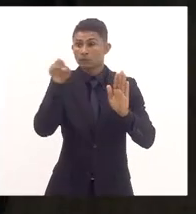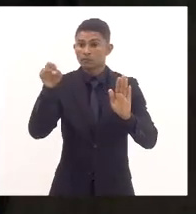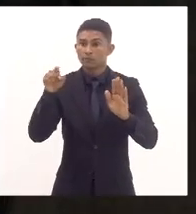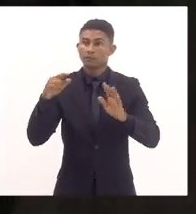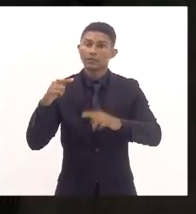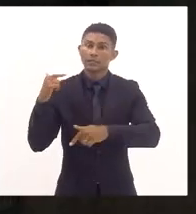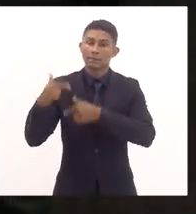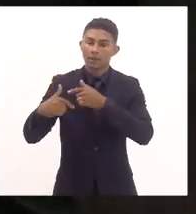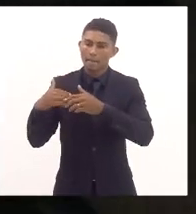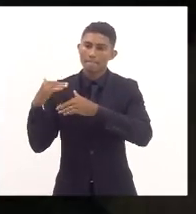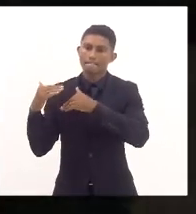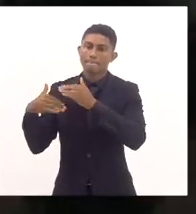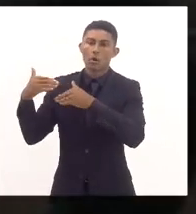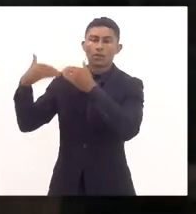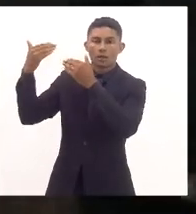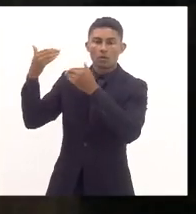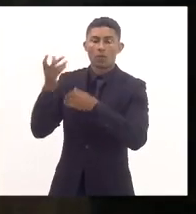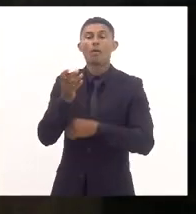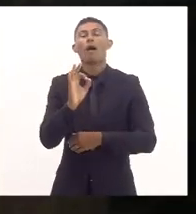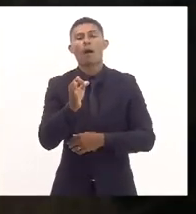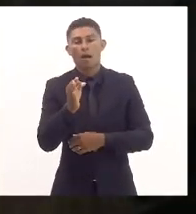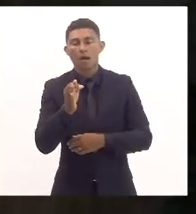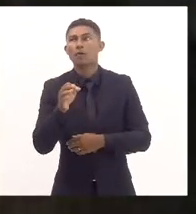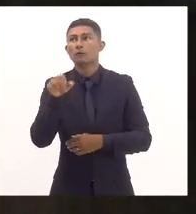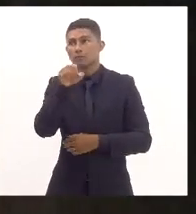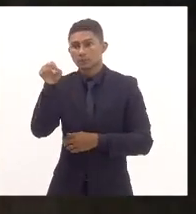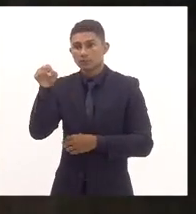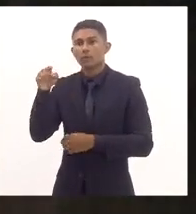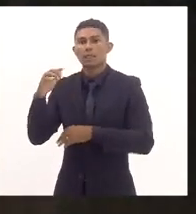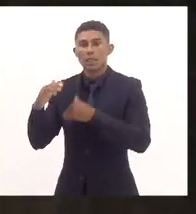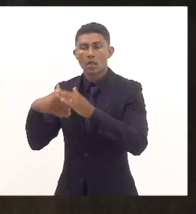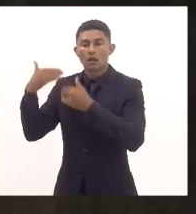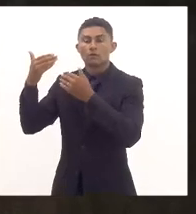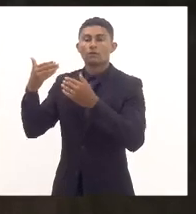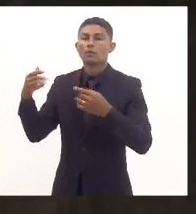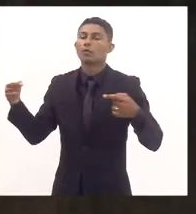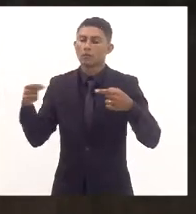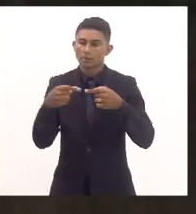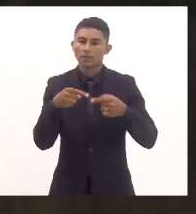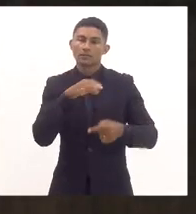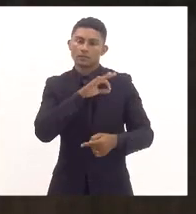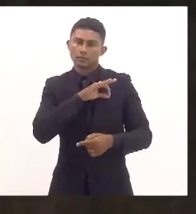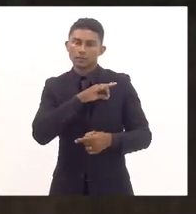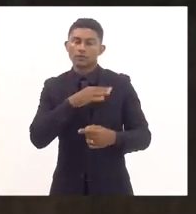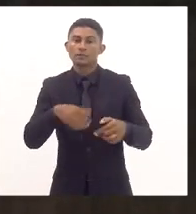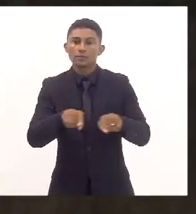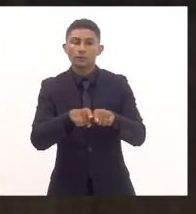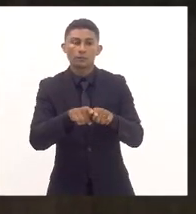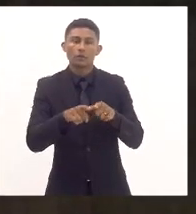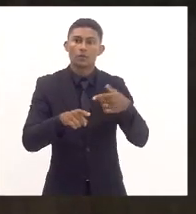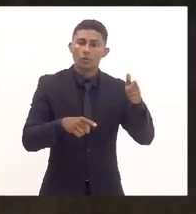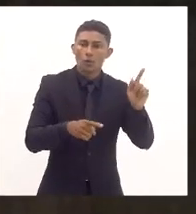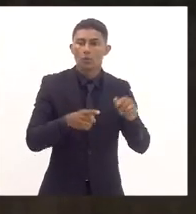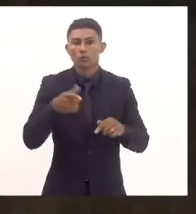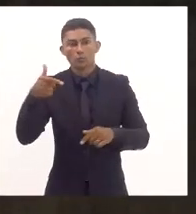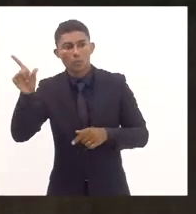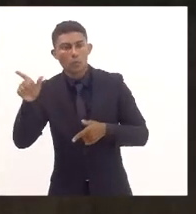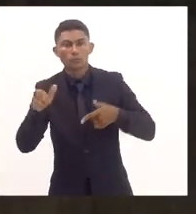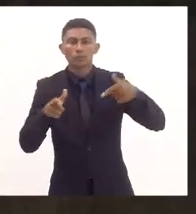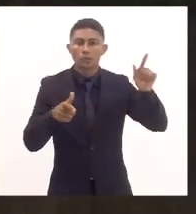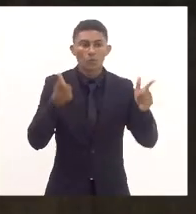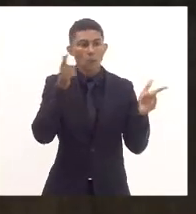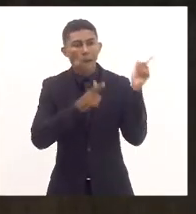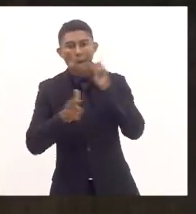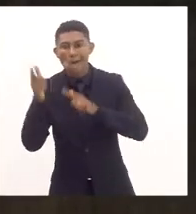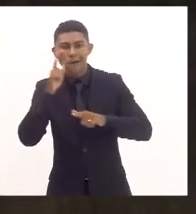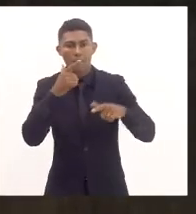carreira que parar de progressão na carreira resolve salário e resolve o acesso a outros cabos você estão entendendo então